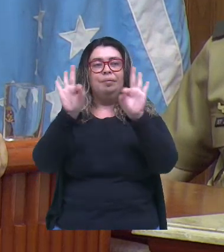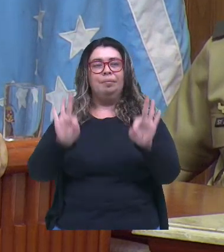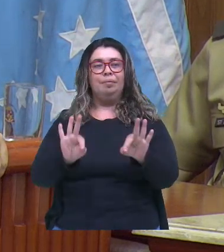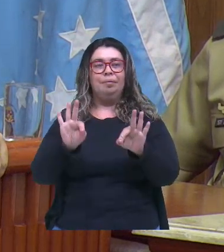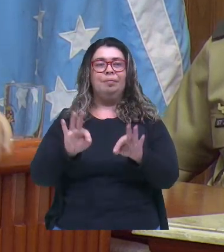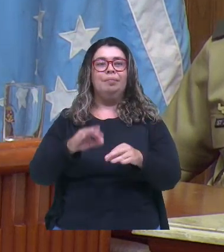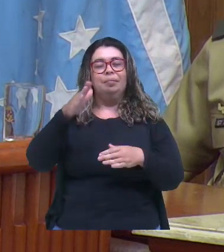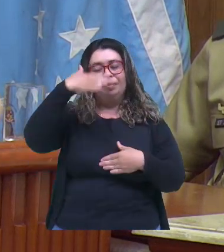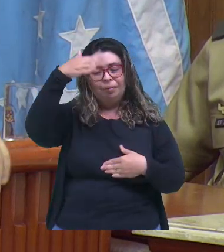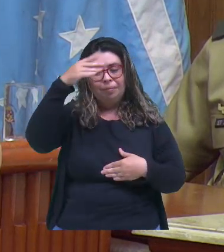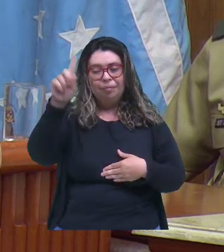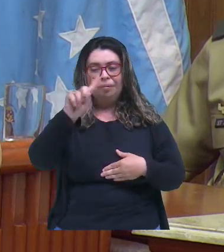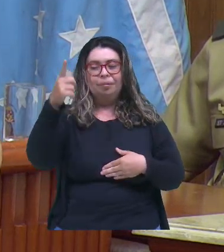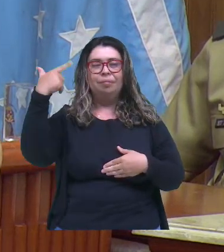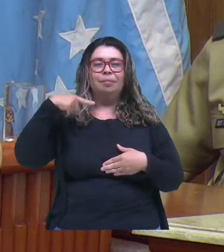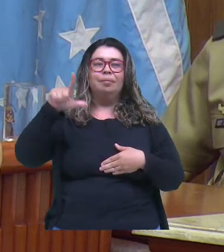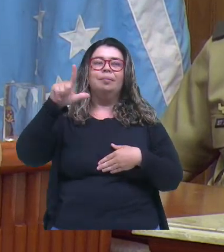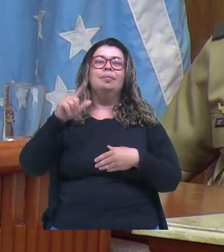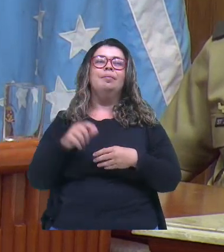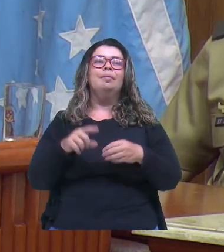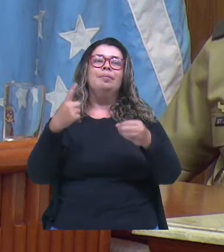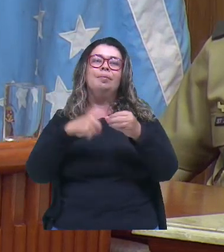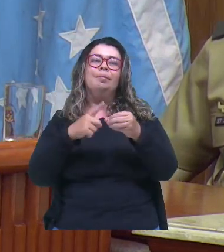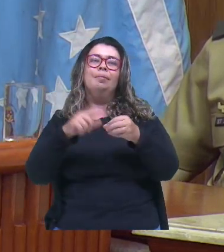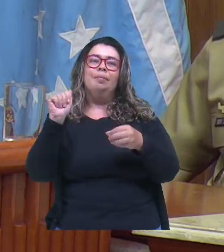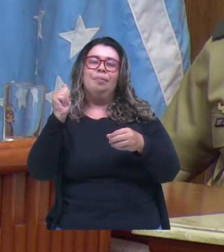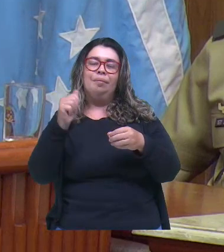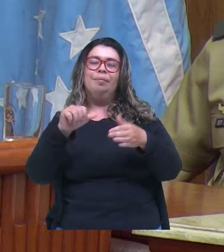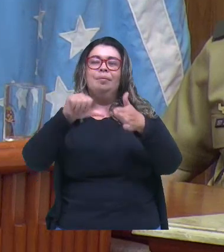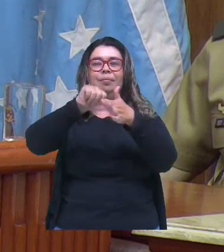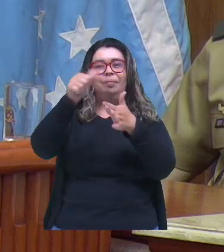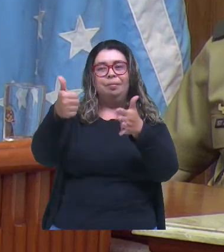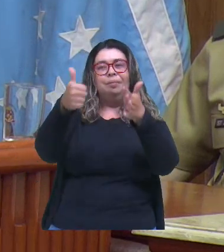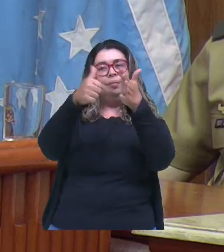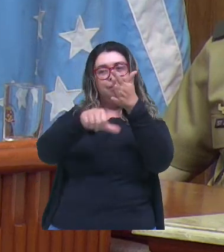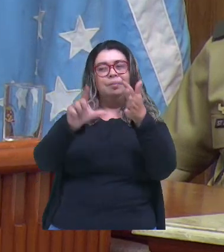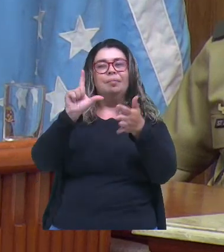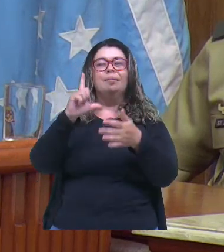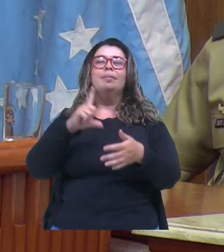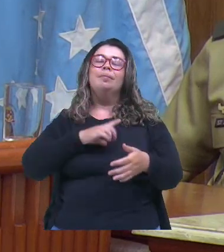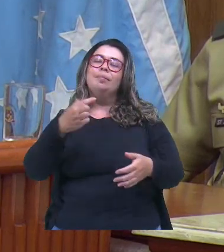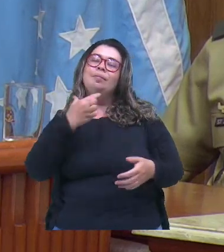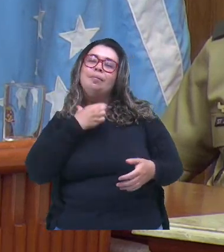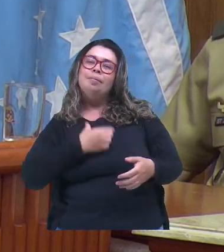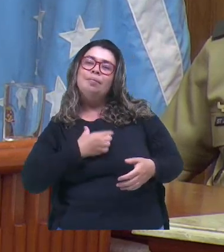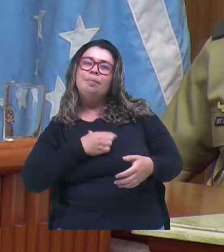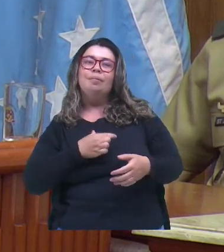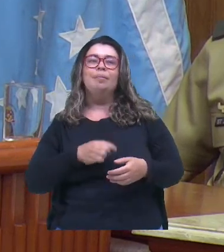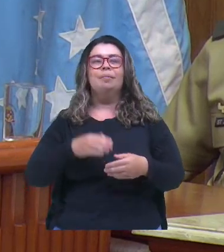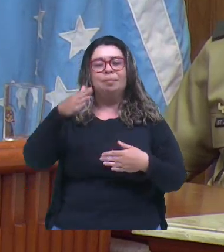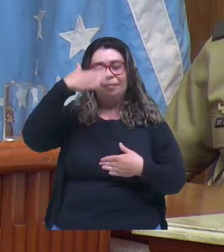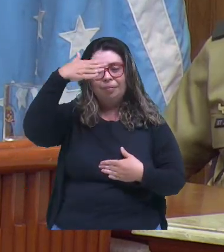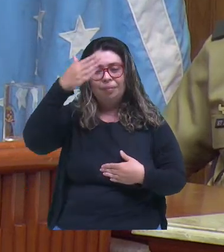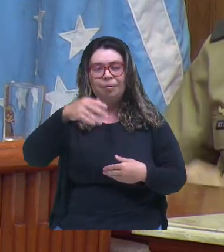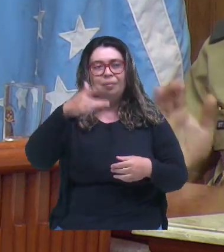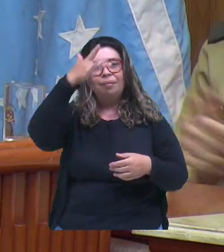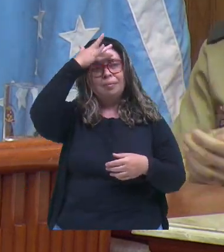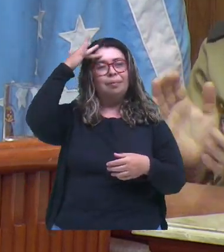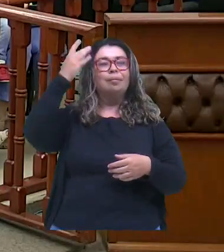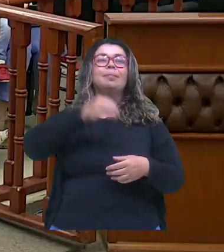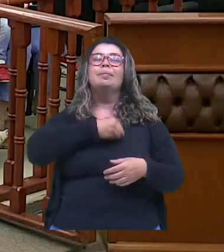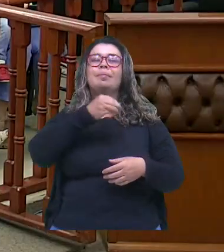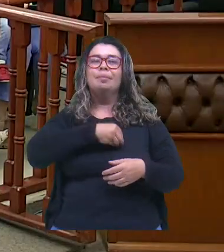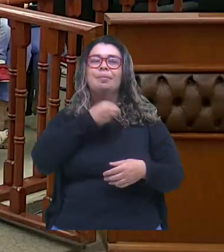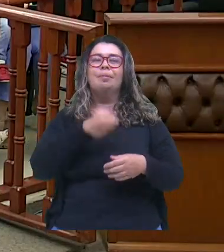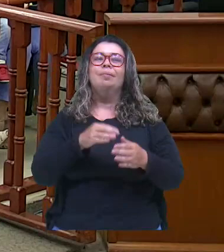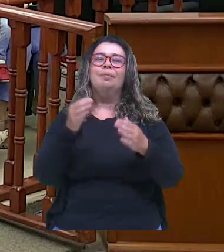Então, parabéns a todos envolvidos, e a cidade de Assis, pela primeira vez, tem uma medalha para homenagear as pessoas em vida. Boa noite a todos.